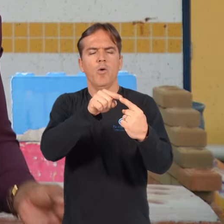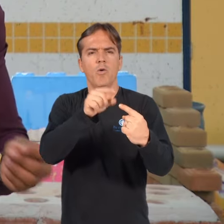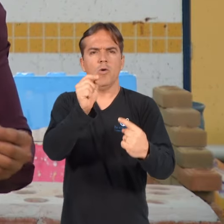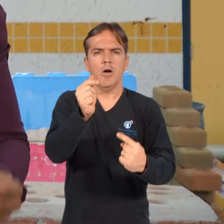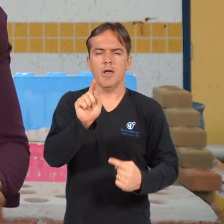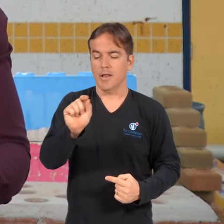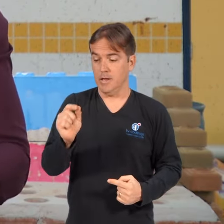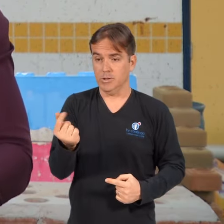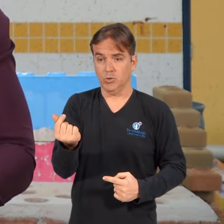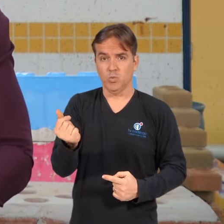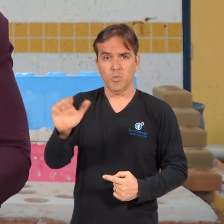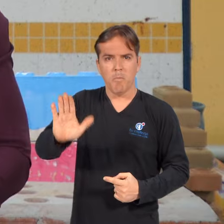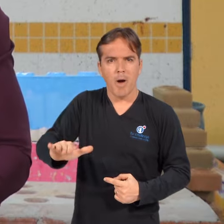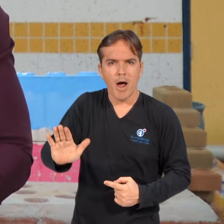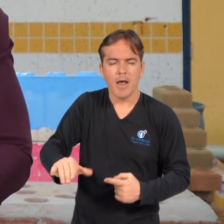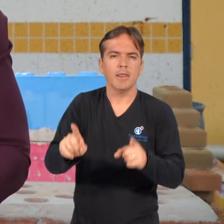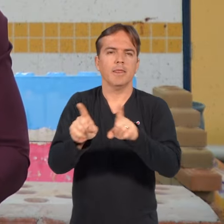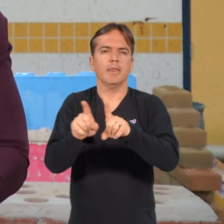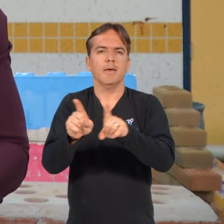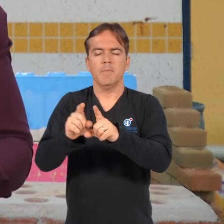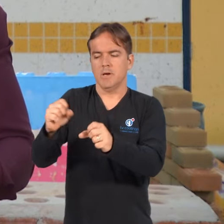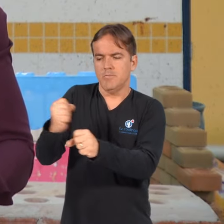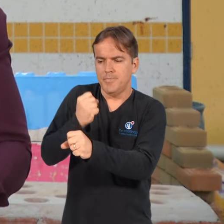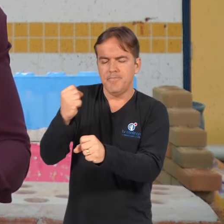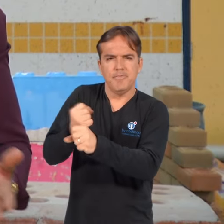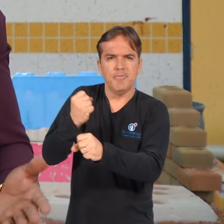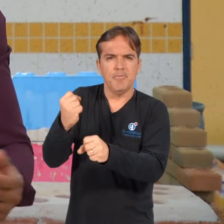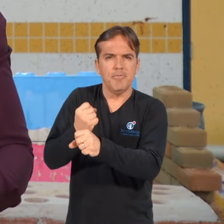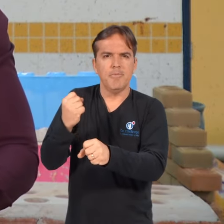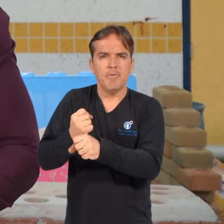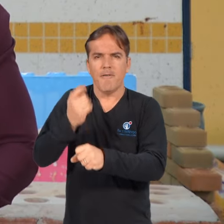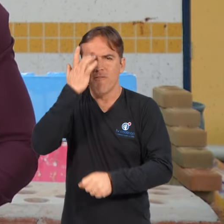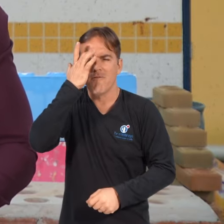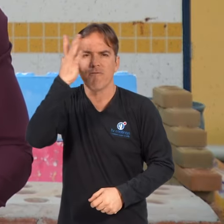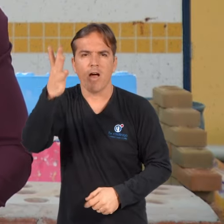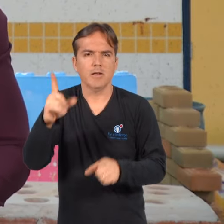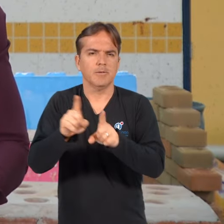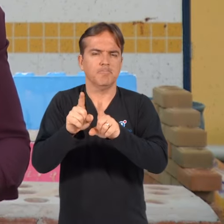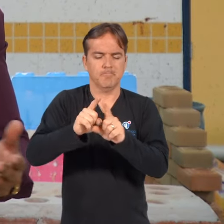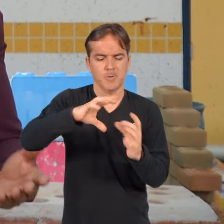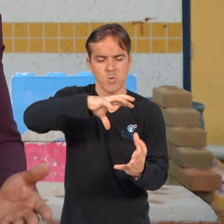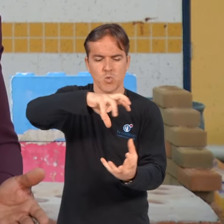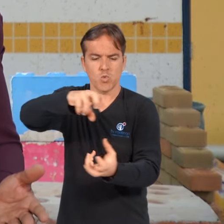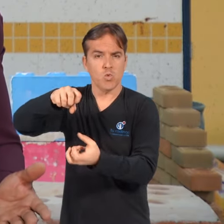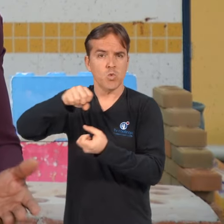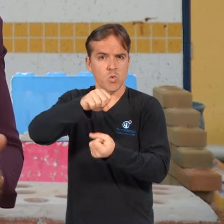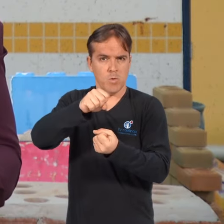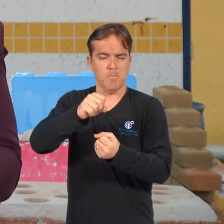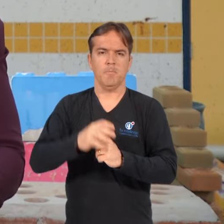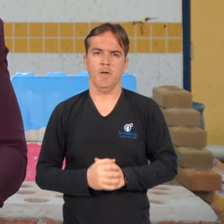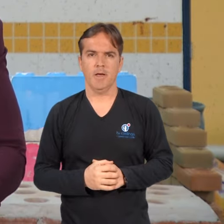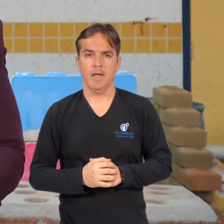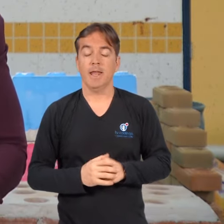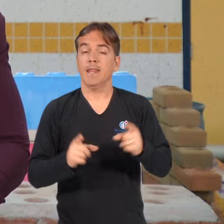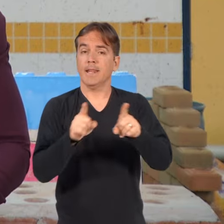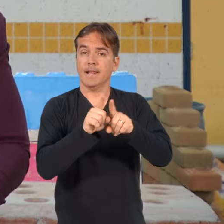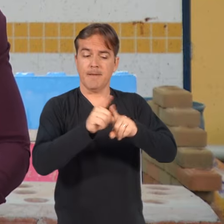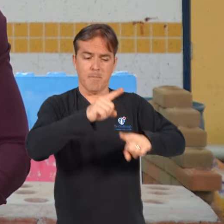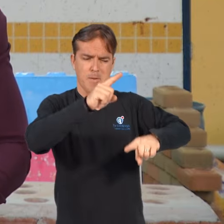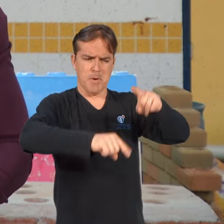custos, simplificar o trabalho da mão de obra e promover práticas sustentáveis, além de diminuir a geração